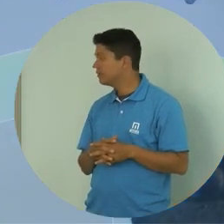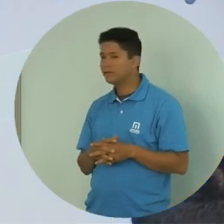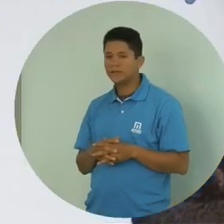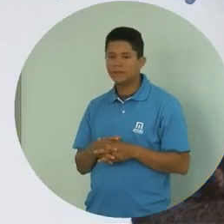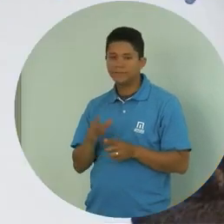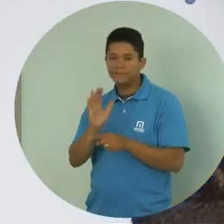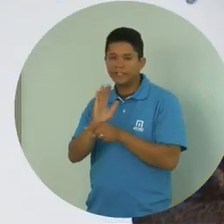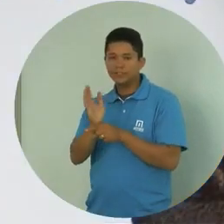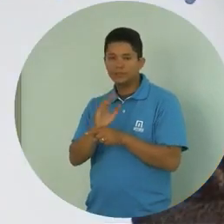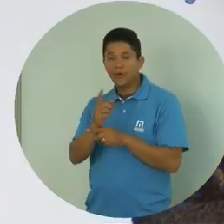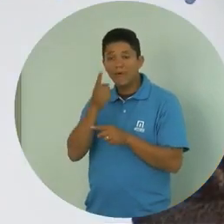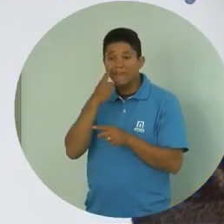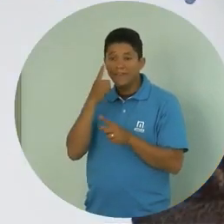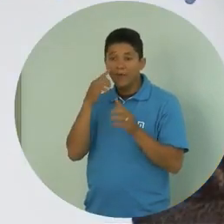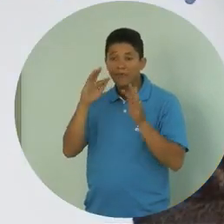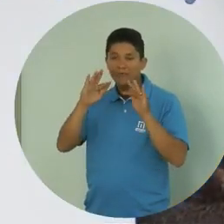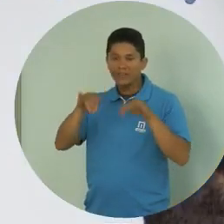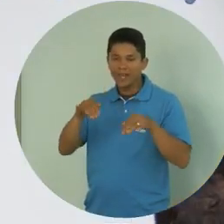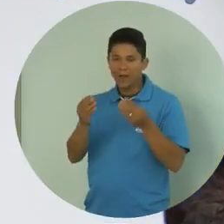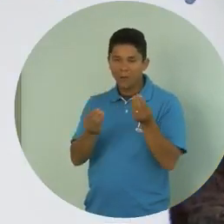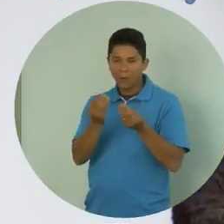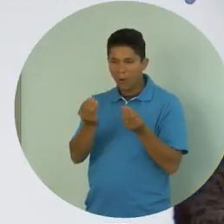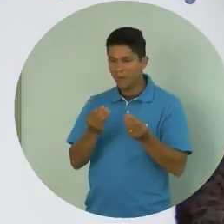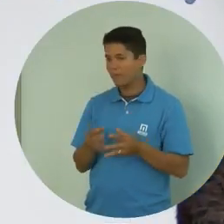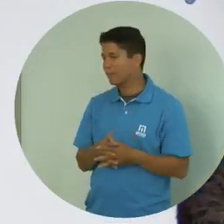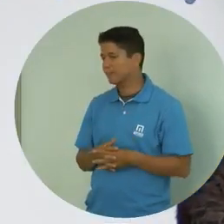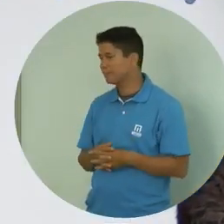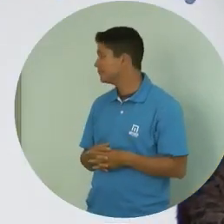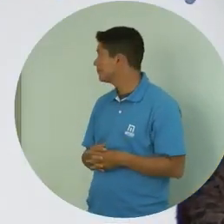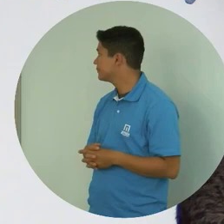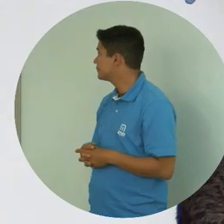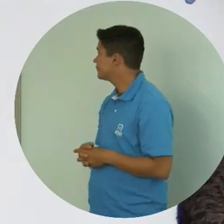Para ver o produto final.